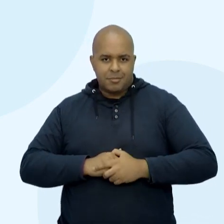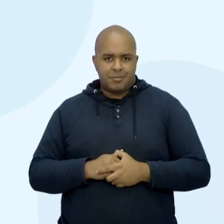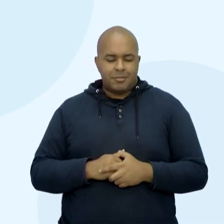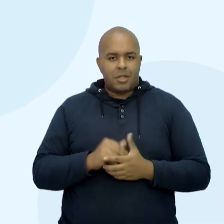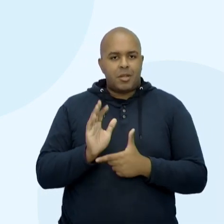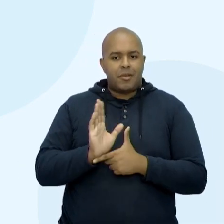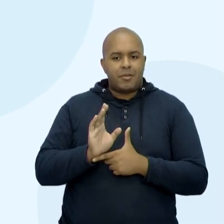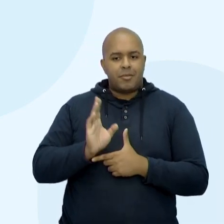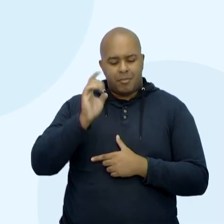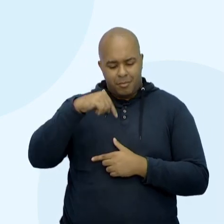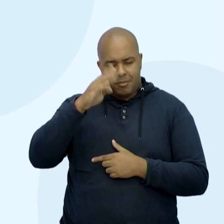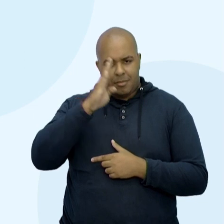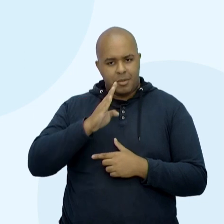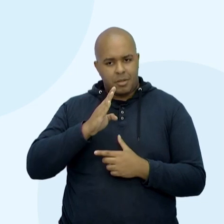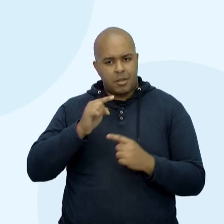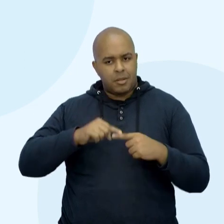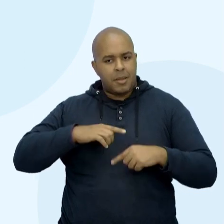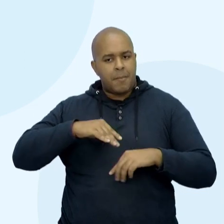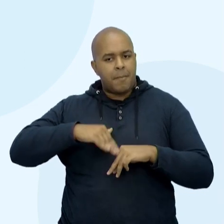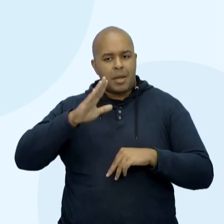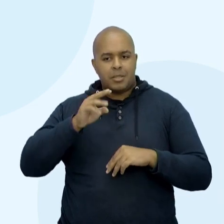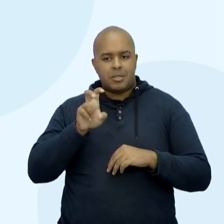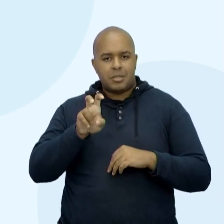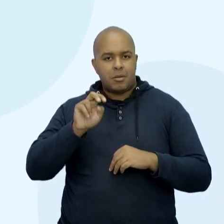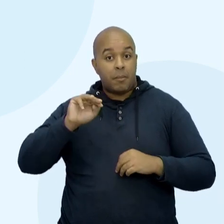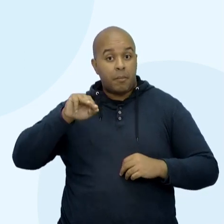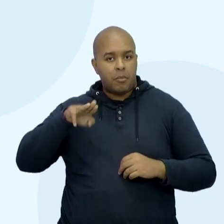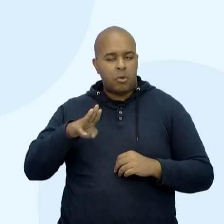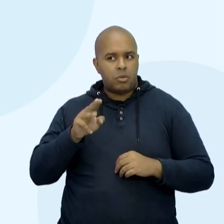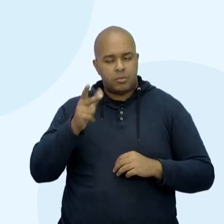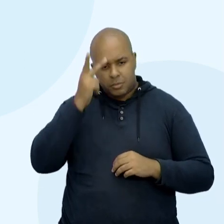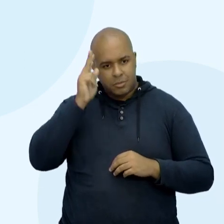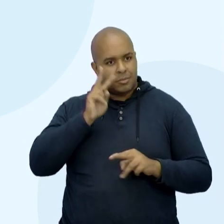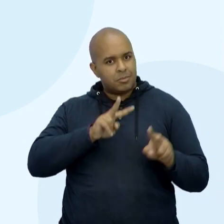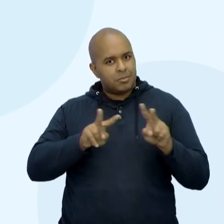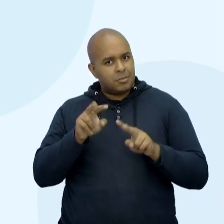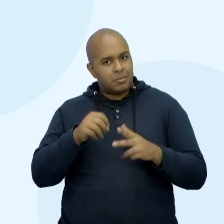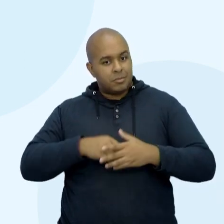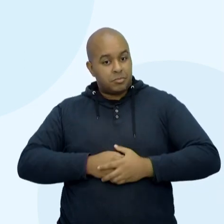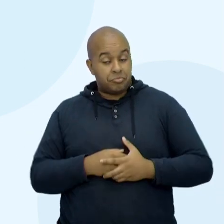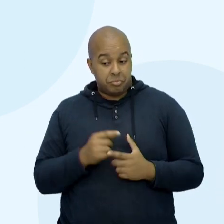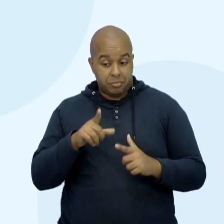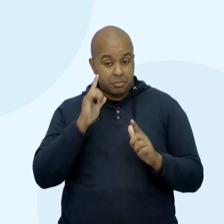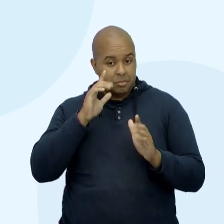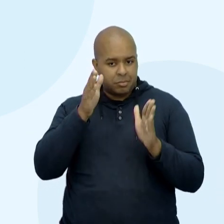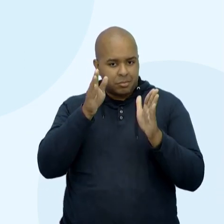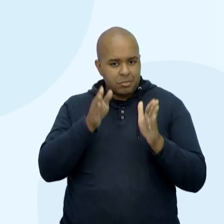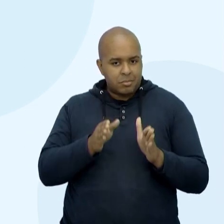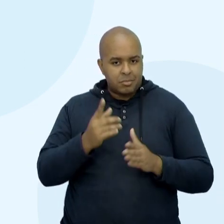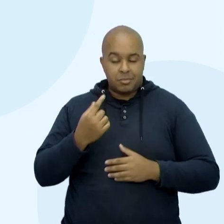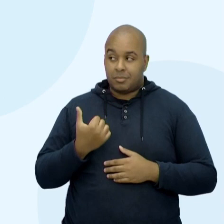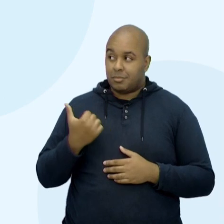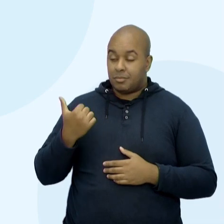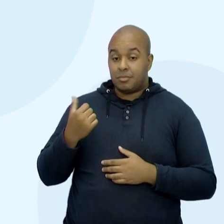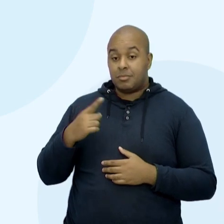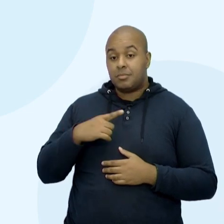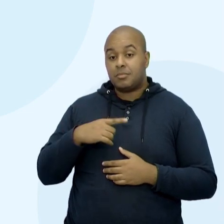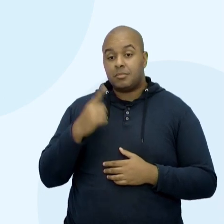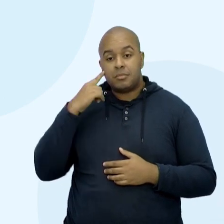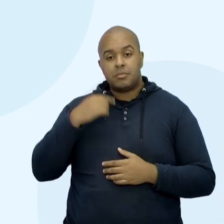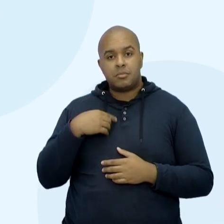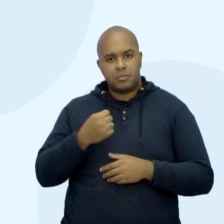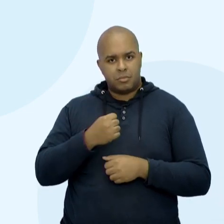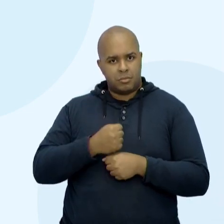de filmes brasileiros com mais de 5 milhões de espectadores. Nessa coluna aqui, nós temos